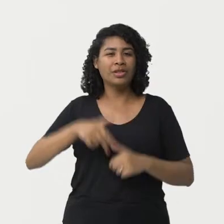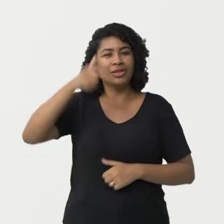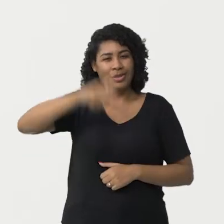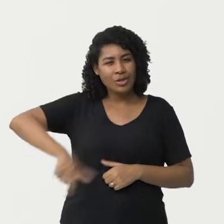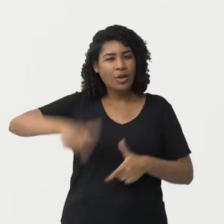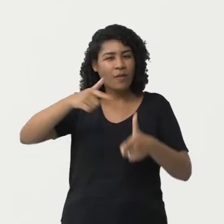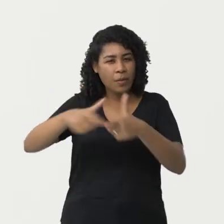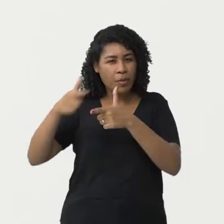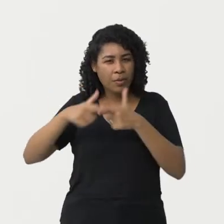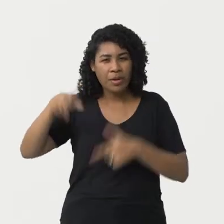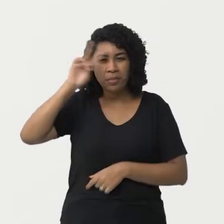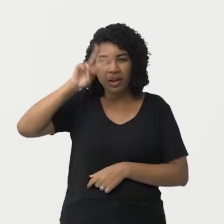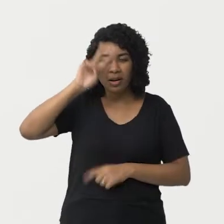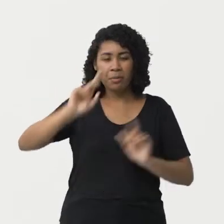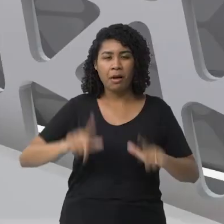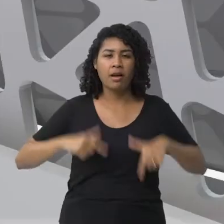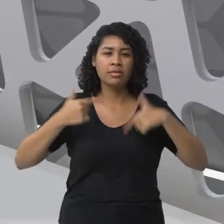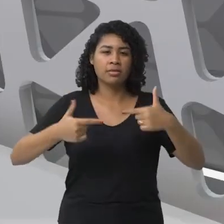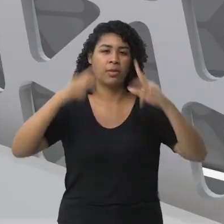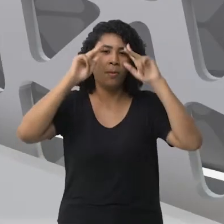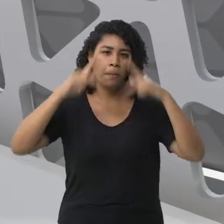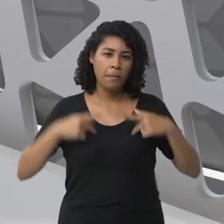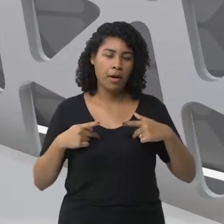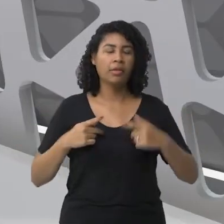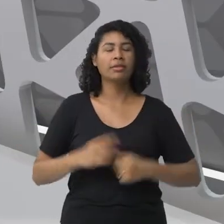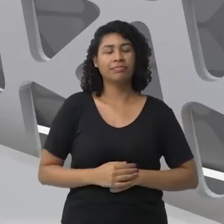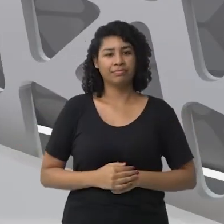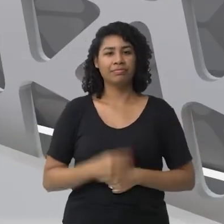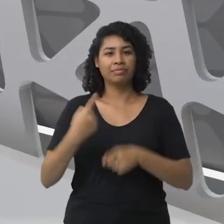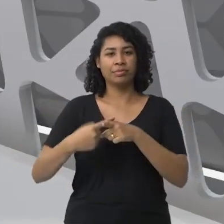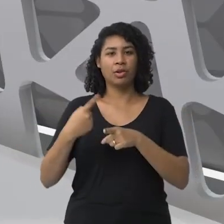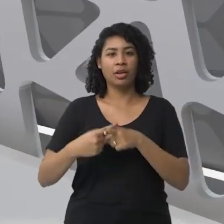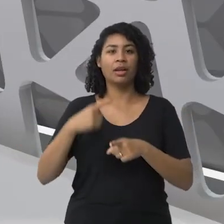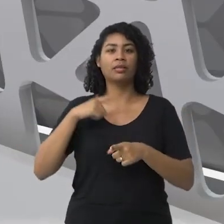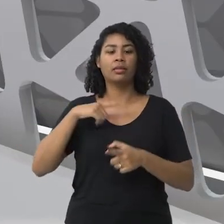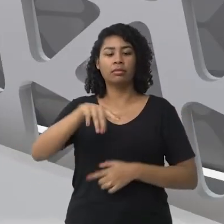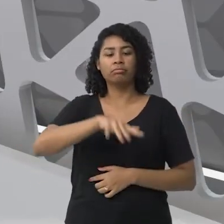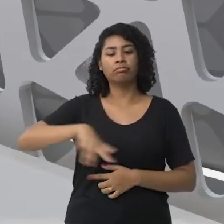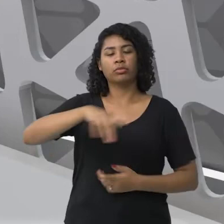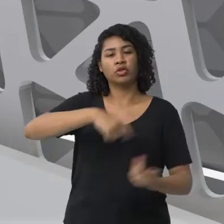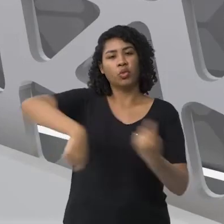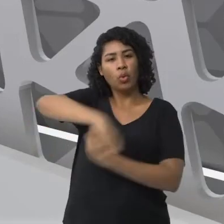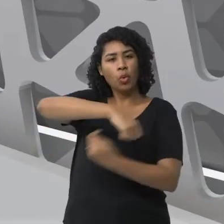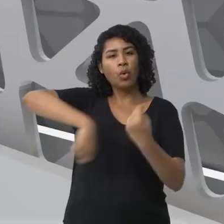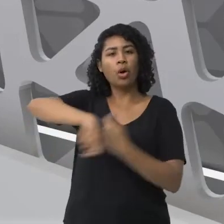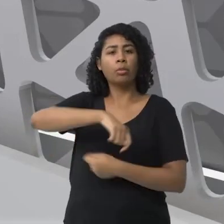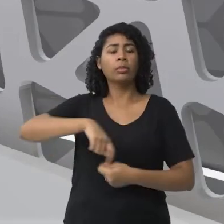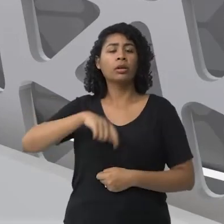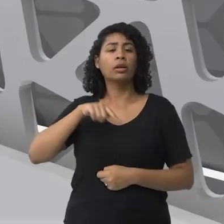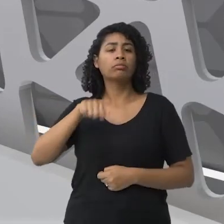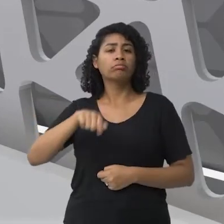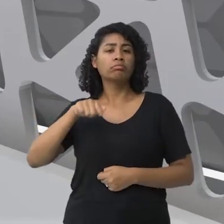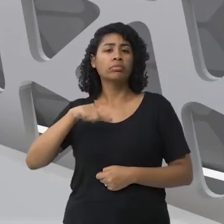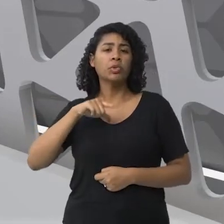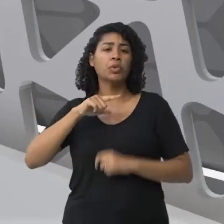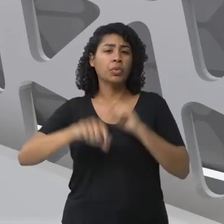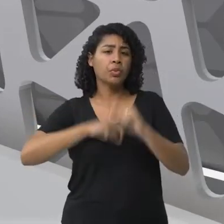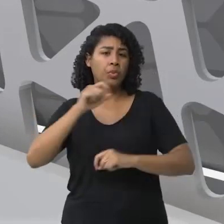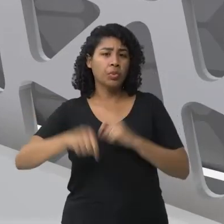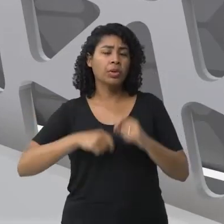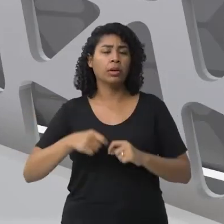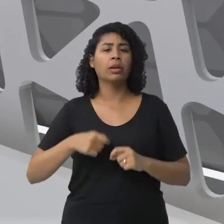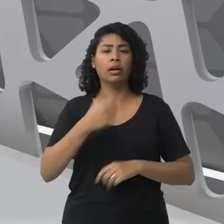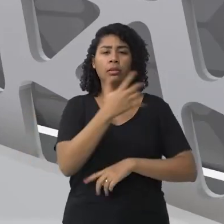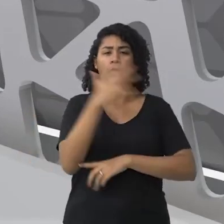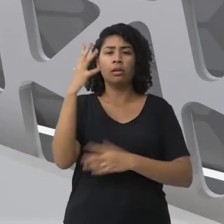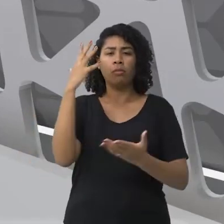problema que a ação humana acontece, onde a atividade econômica vai fazer com que haja desmatamento,